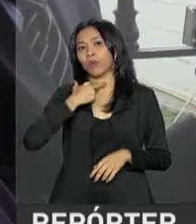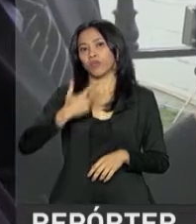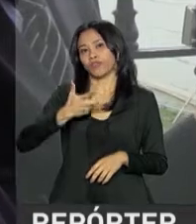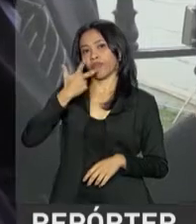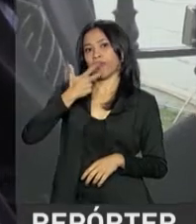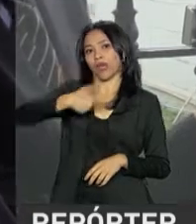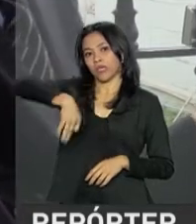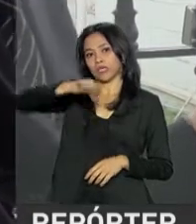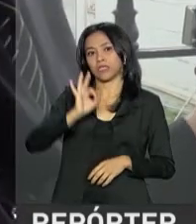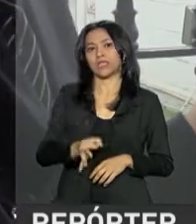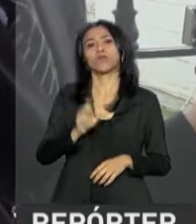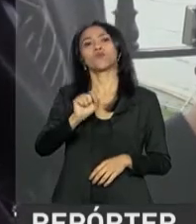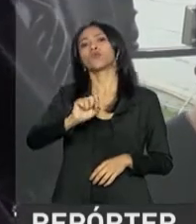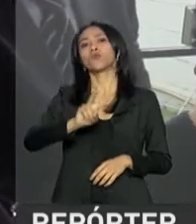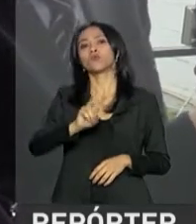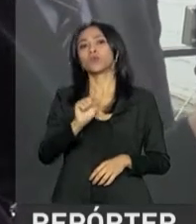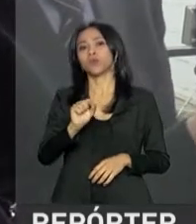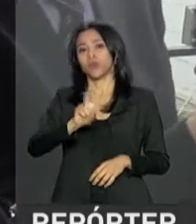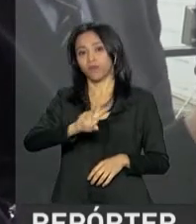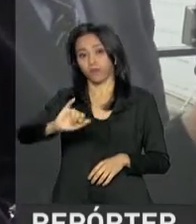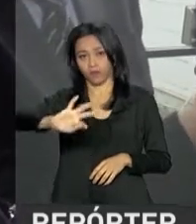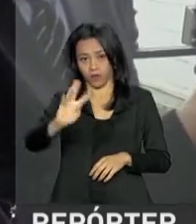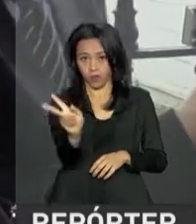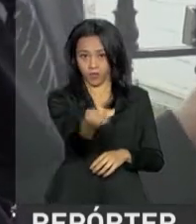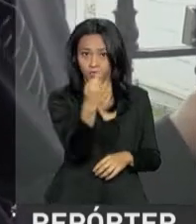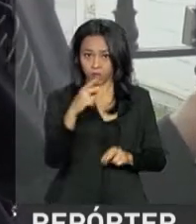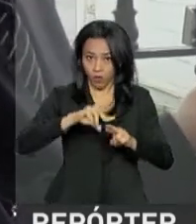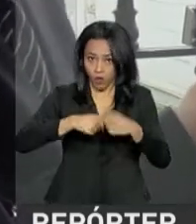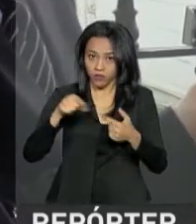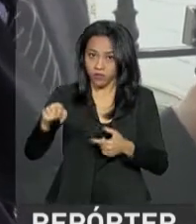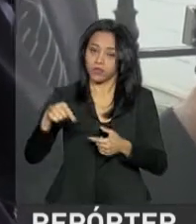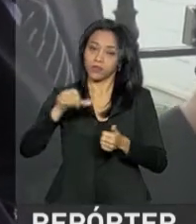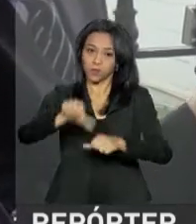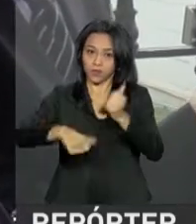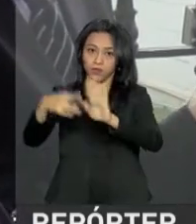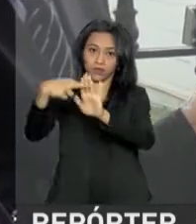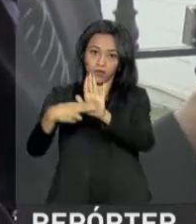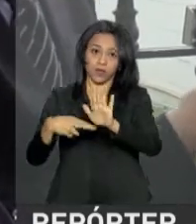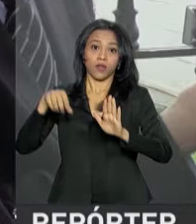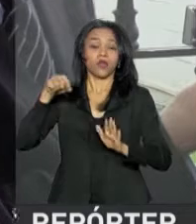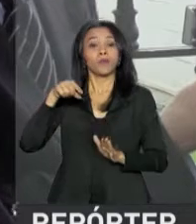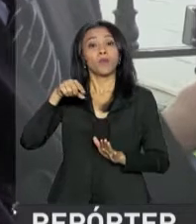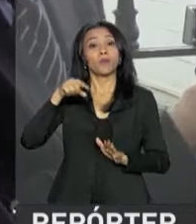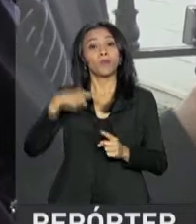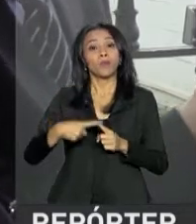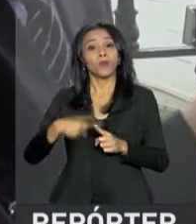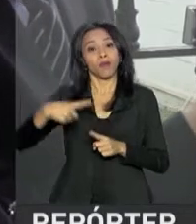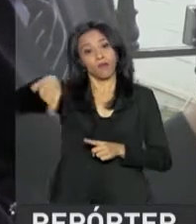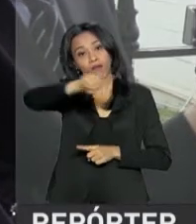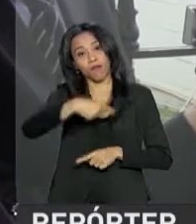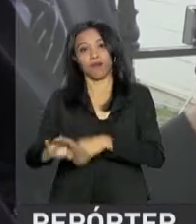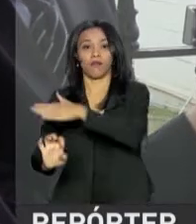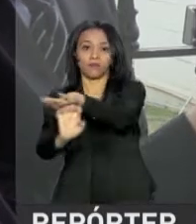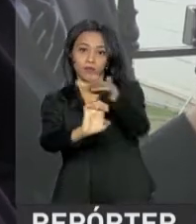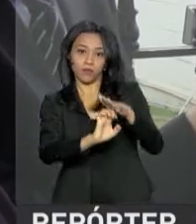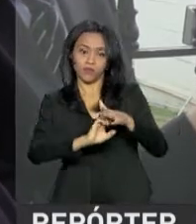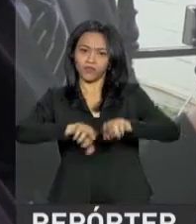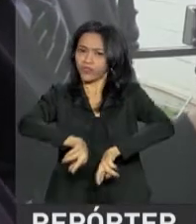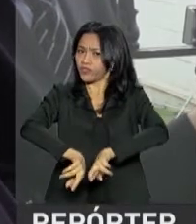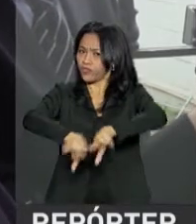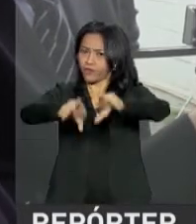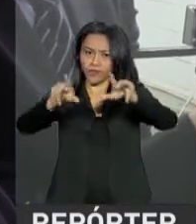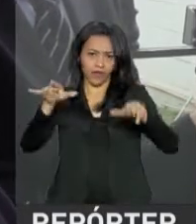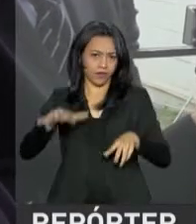afirmar a priori o que vai acontecer, porque ela trata diferentemente as empresas, empresas de diferentes setores vão